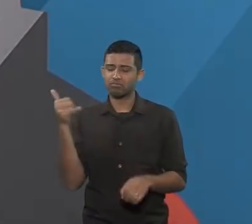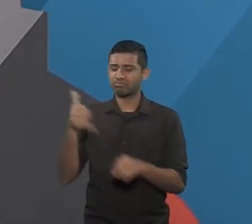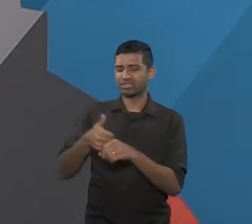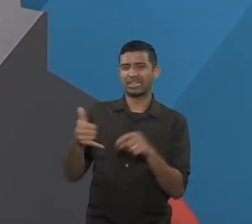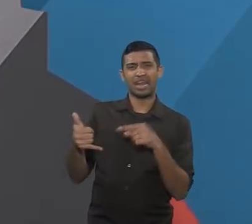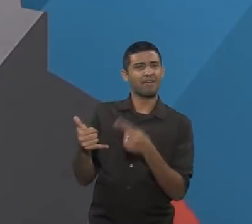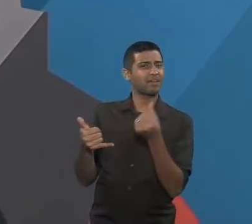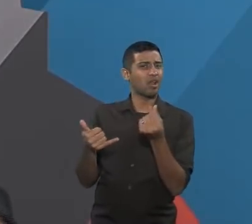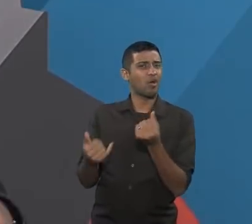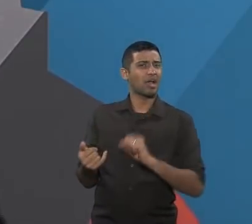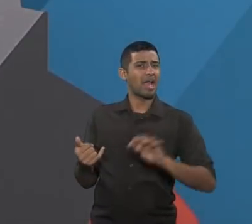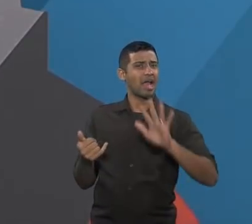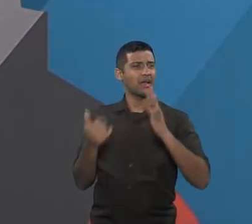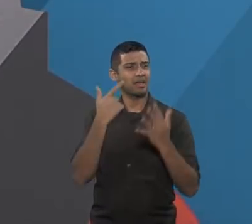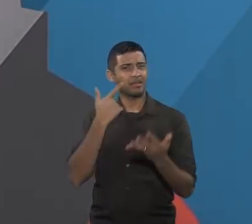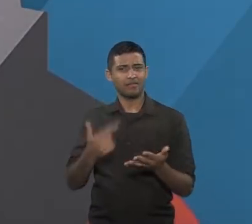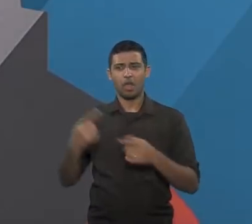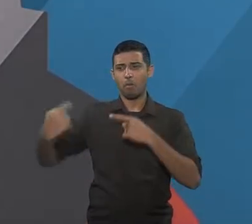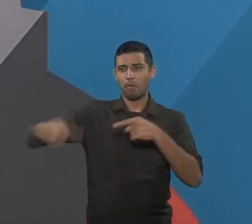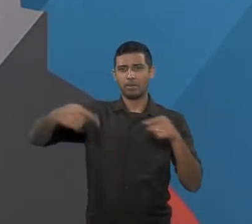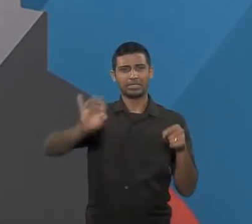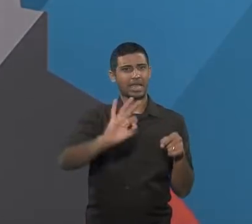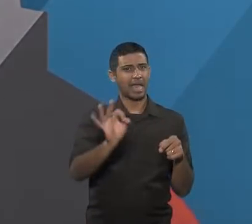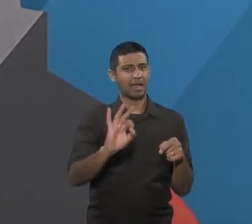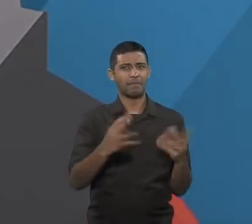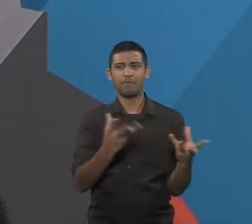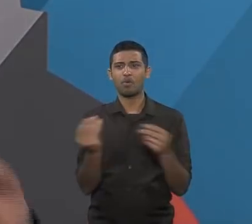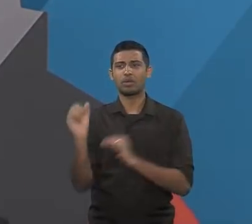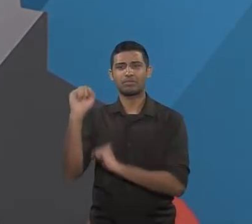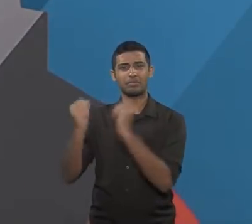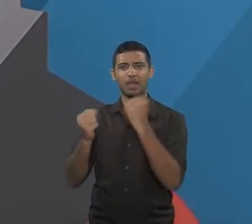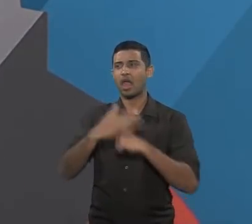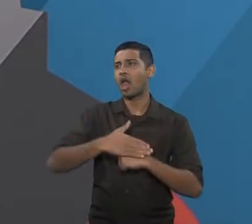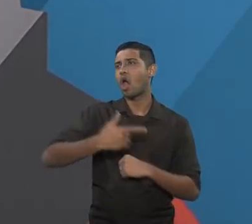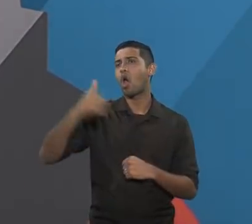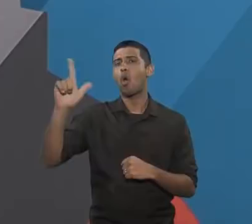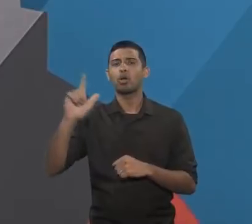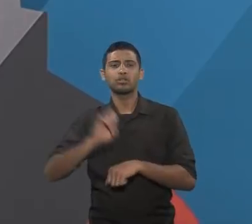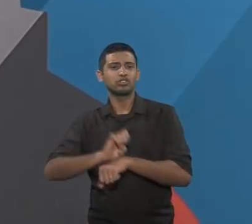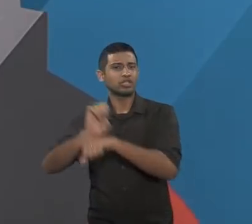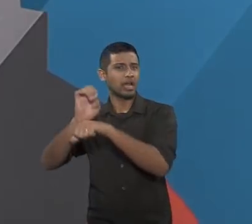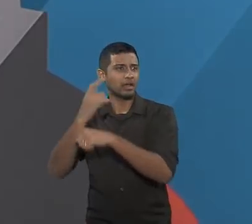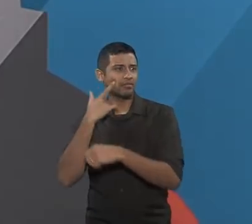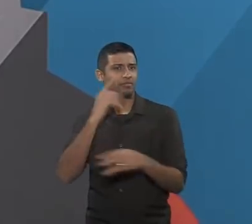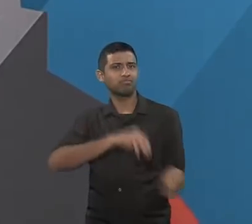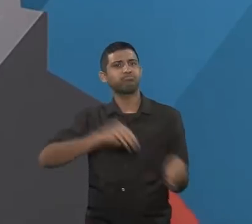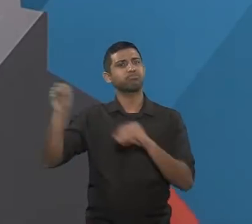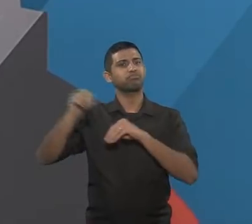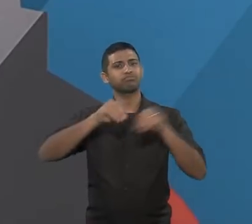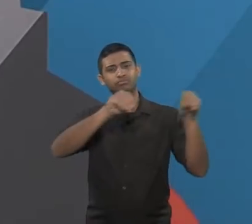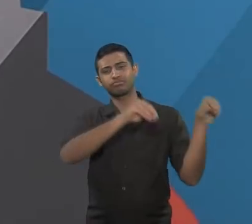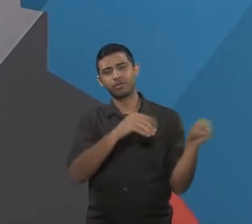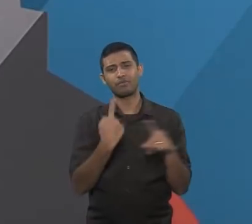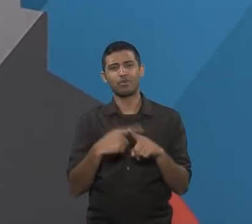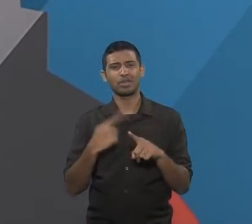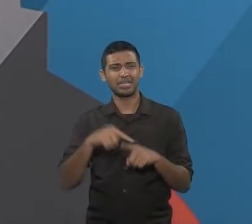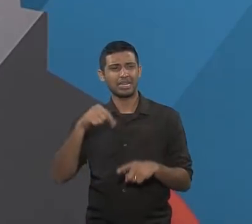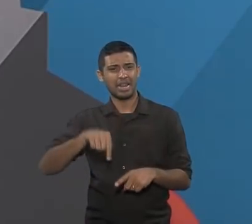por que a gente não é competitivo? As indústrias estão saindo daqui porque é mais barato ter essa energia como o